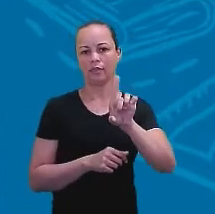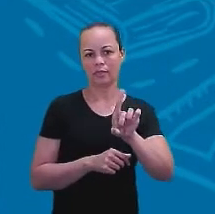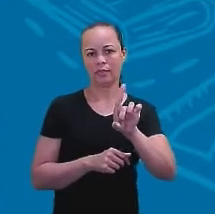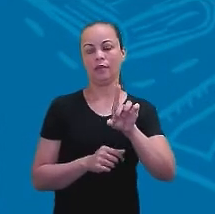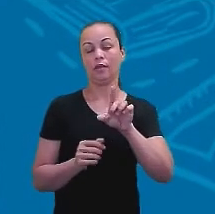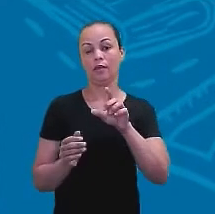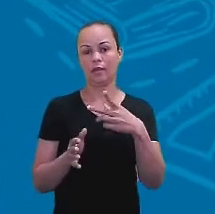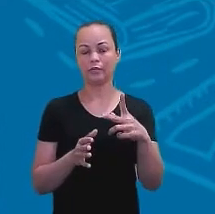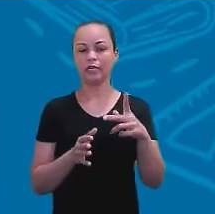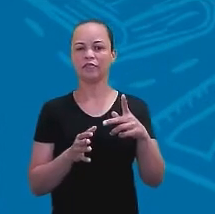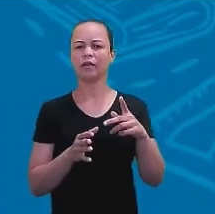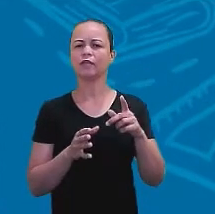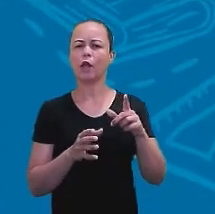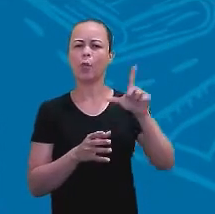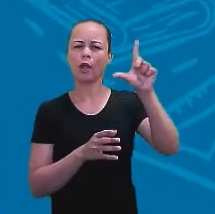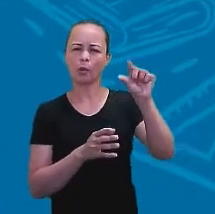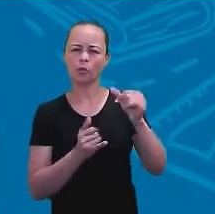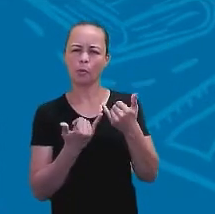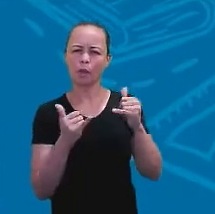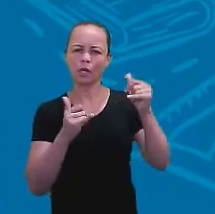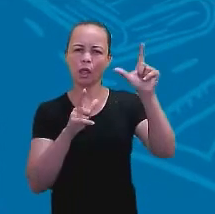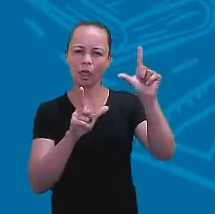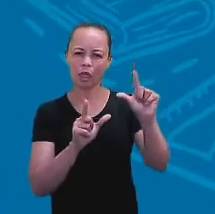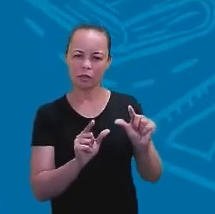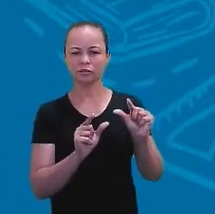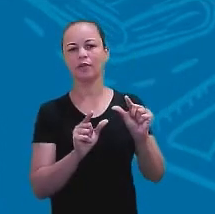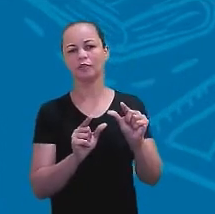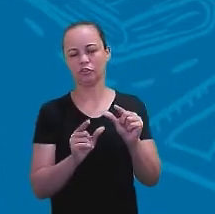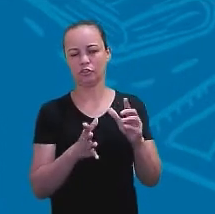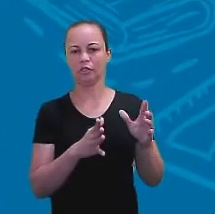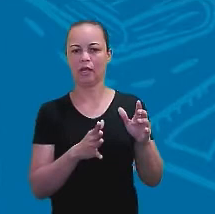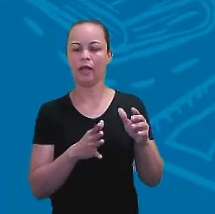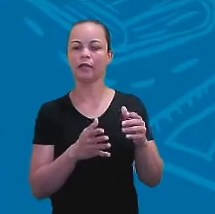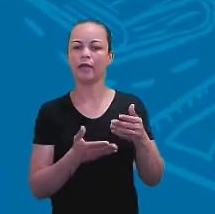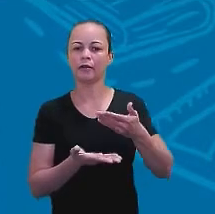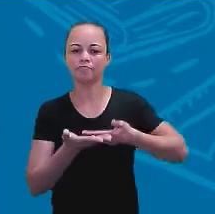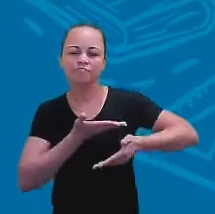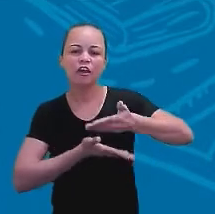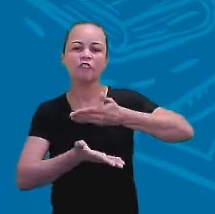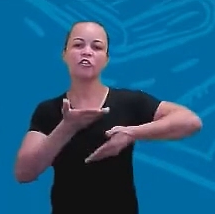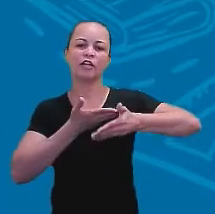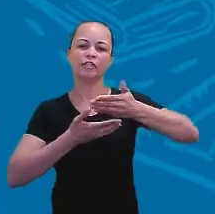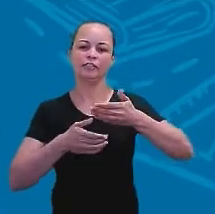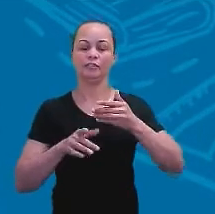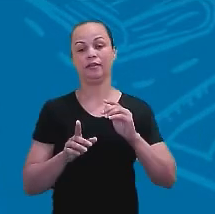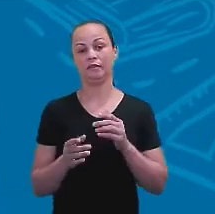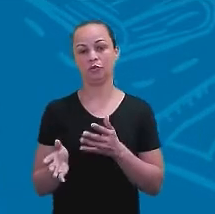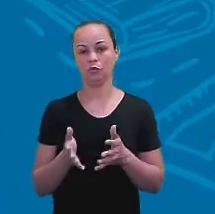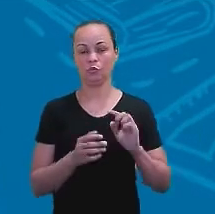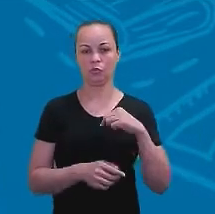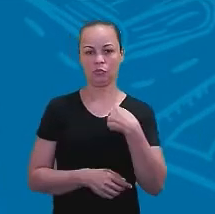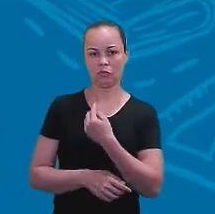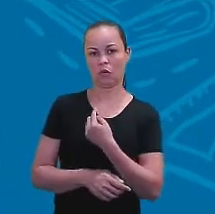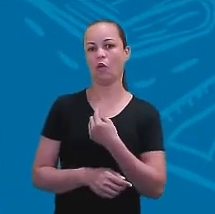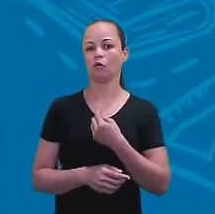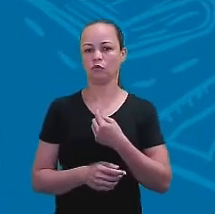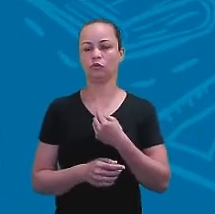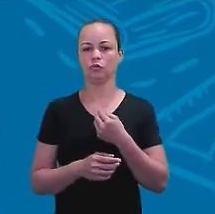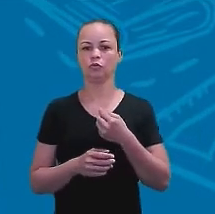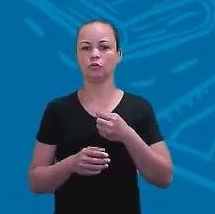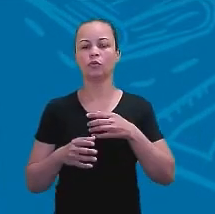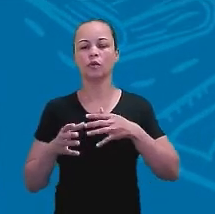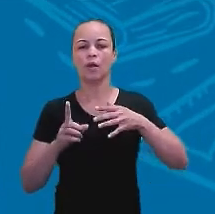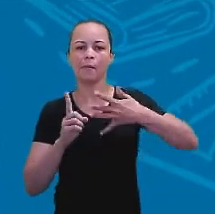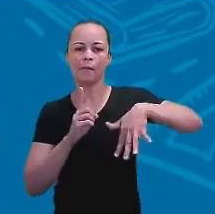uma economia de energia e acaba sendo favorável, acaba favorecendo o nosso meio ambiente, a